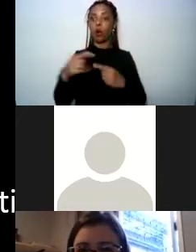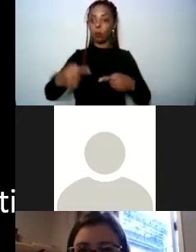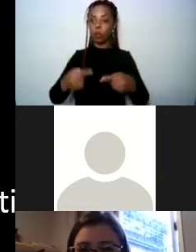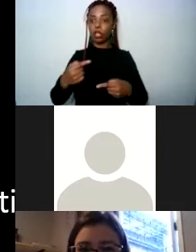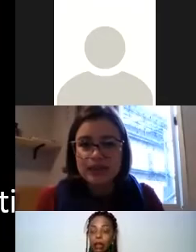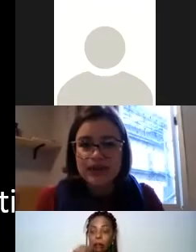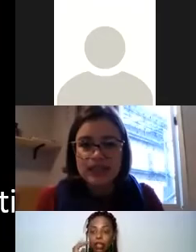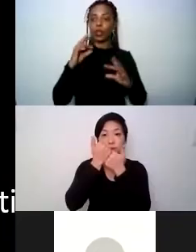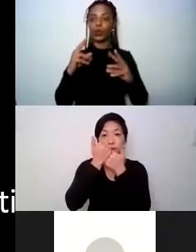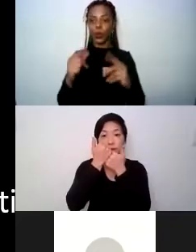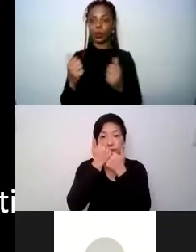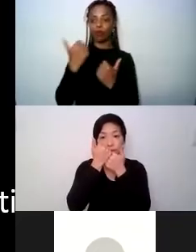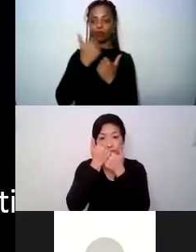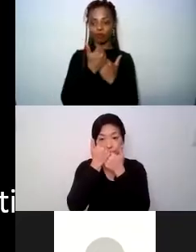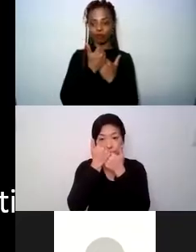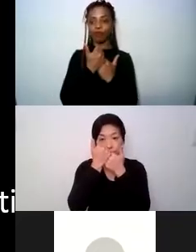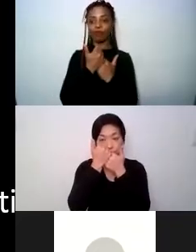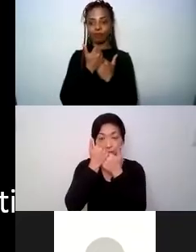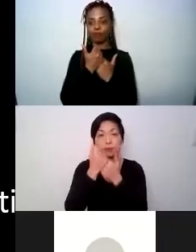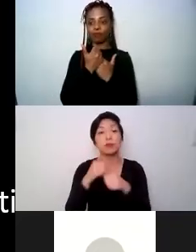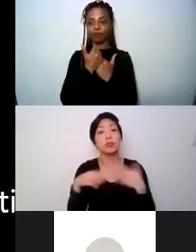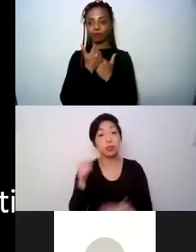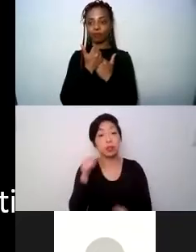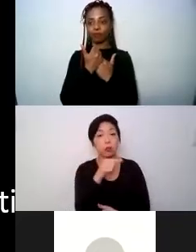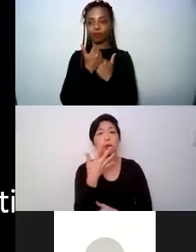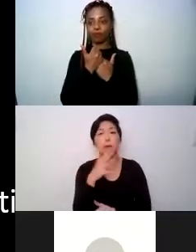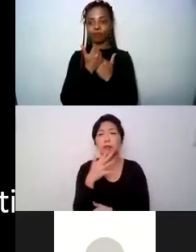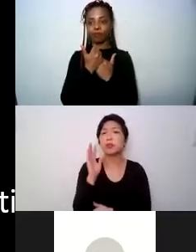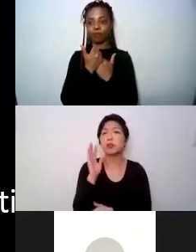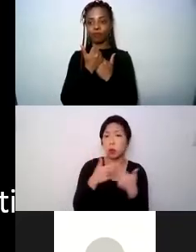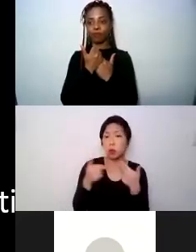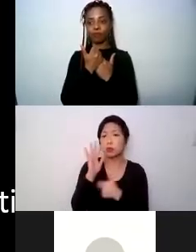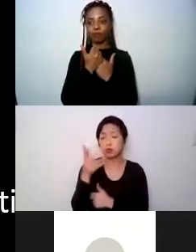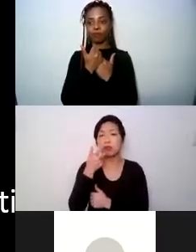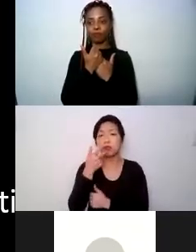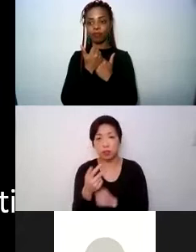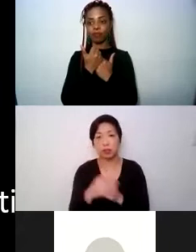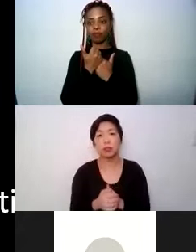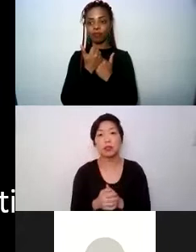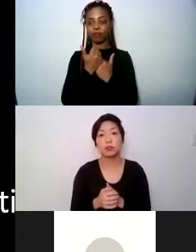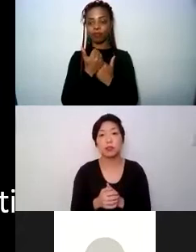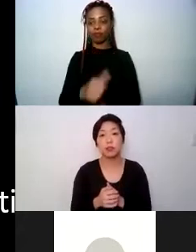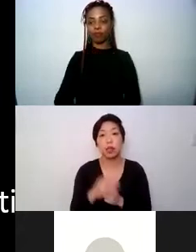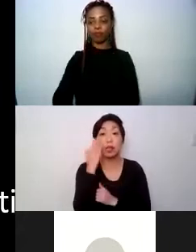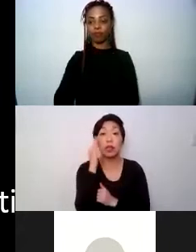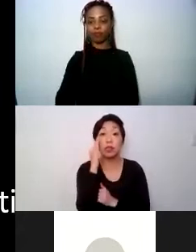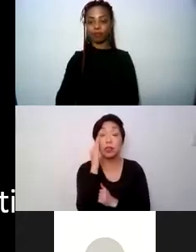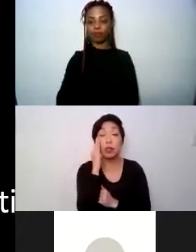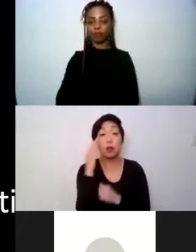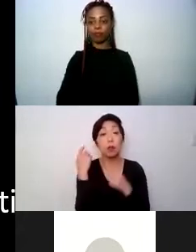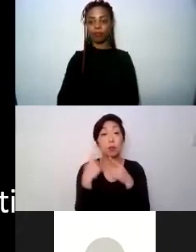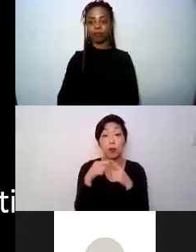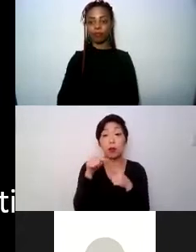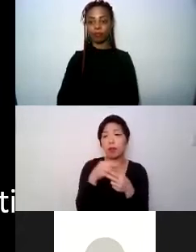então aqui é mais ou menos o que eu falei para vocês do entendimento do quanto esse bem passa por